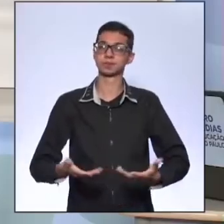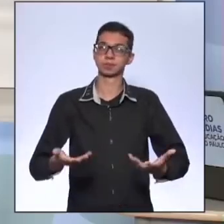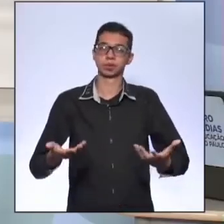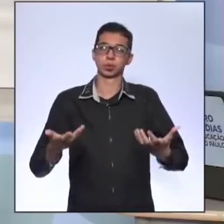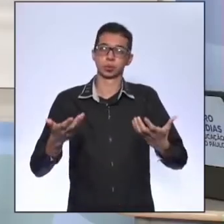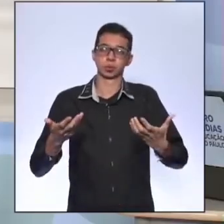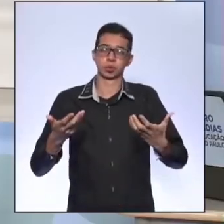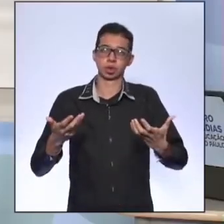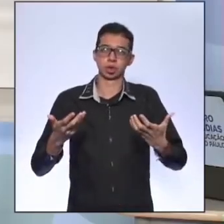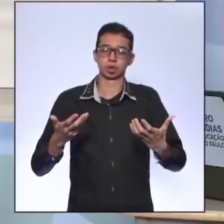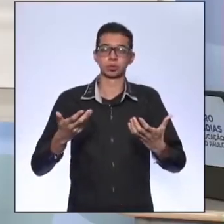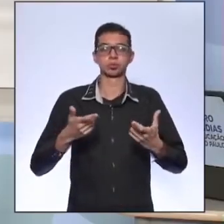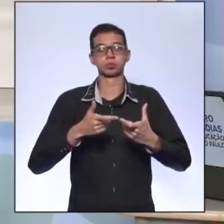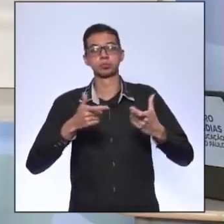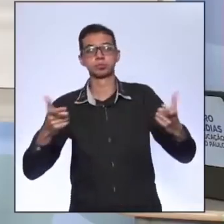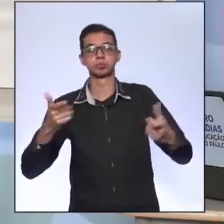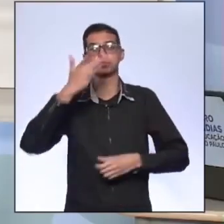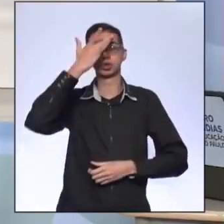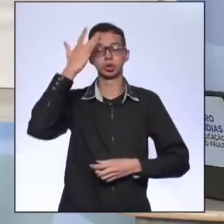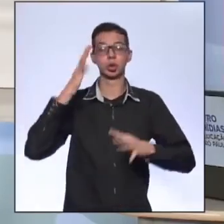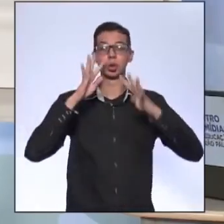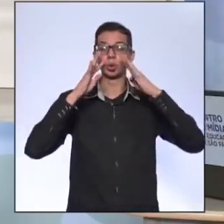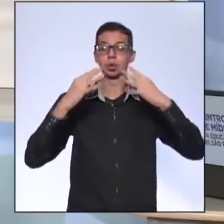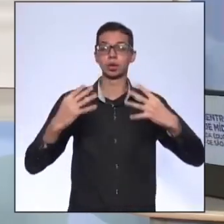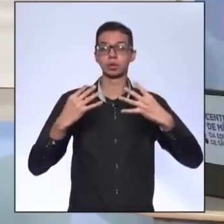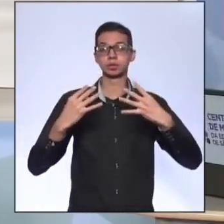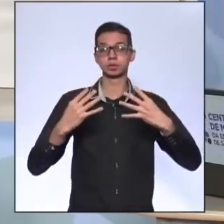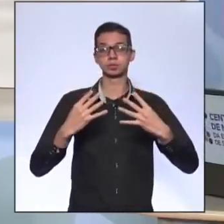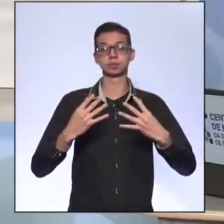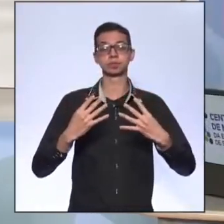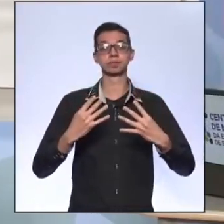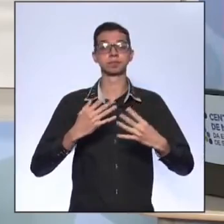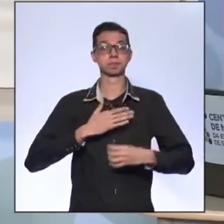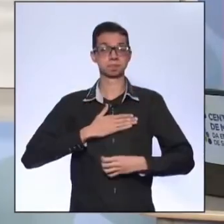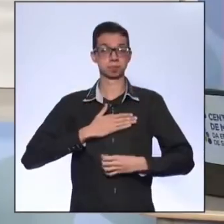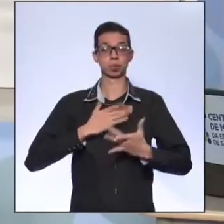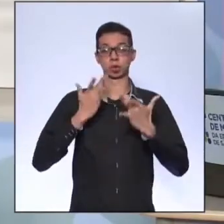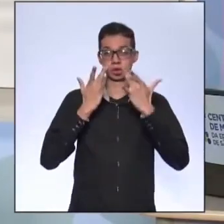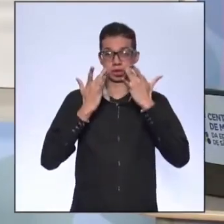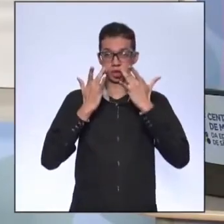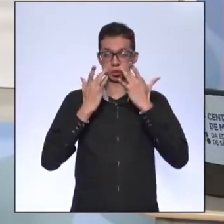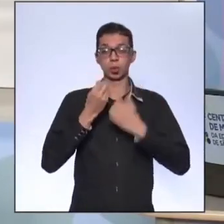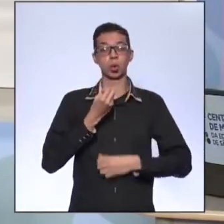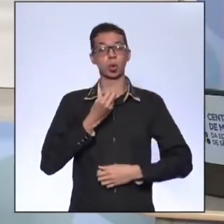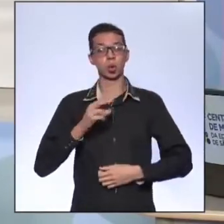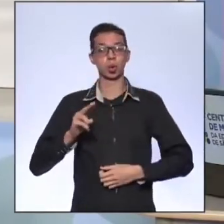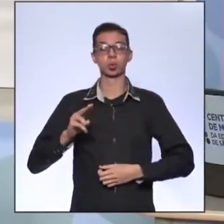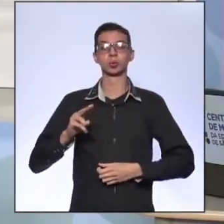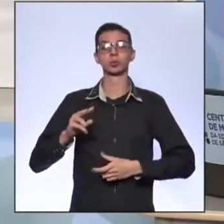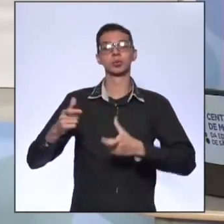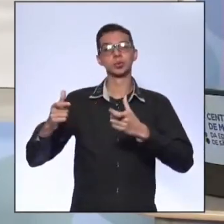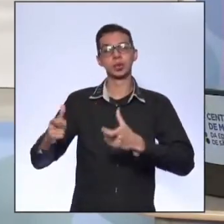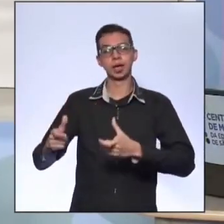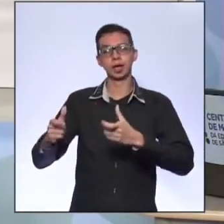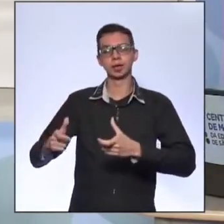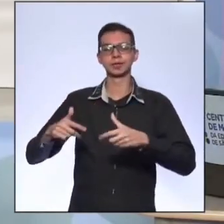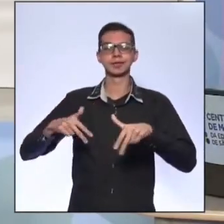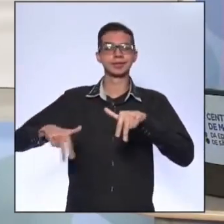minha peça teatral, ou que elas fossem ao meu espetáculo de dança, ou até mesmo que elas tivessem acesso aí a